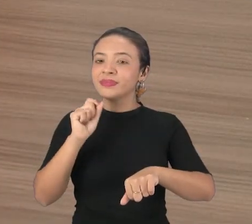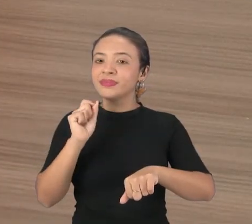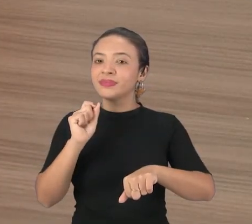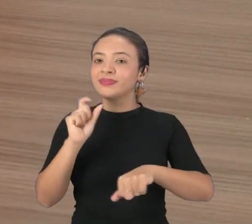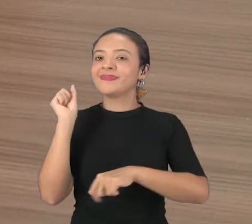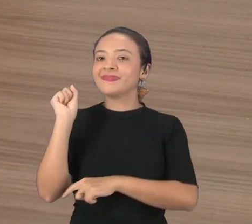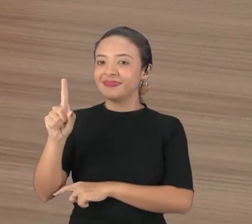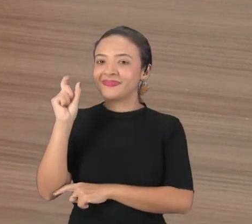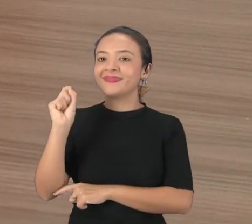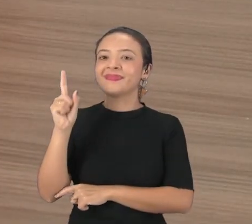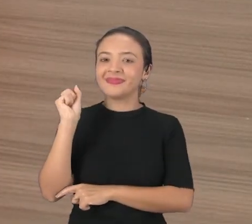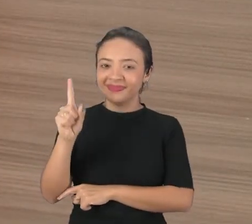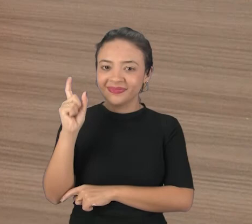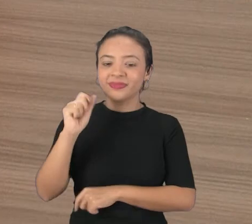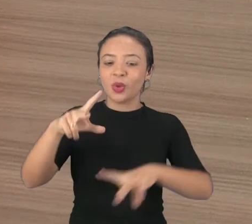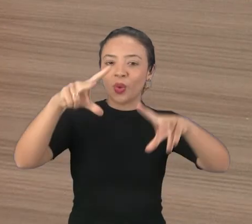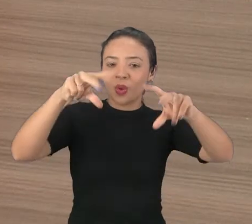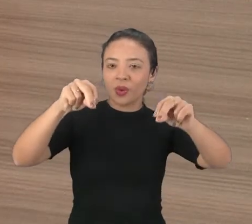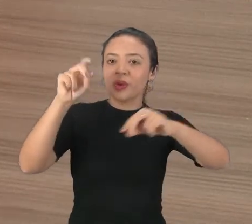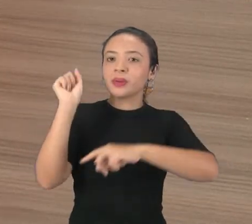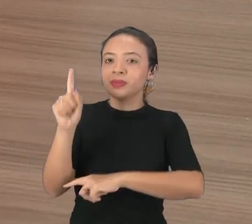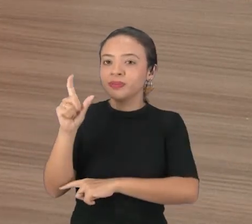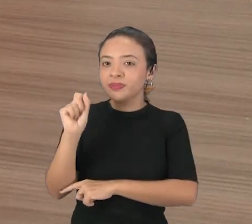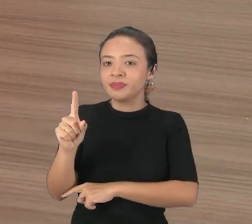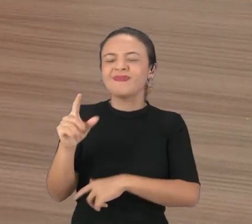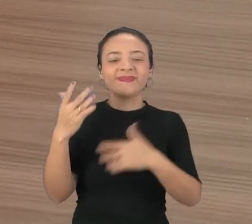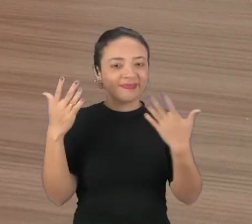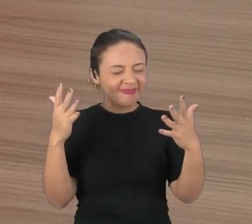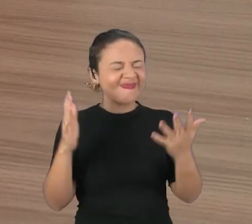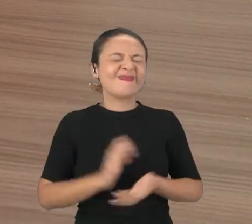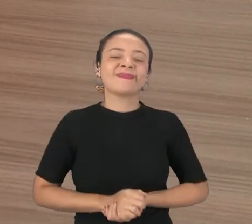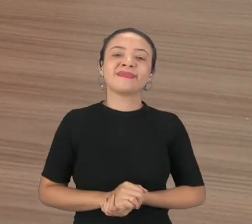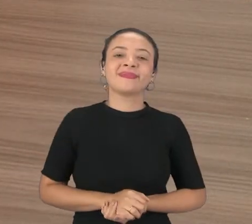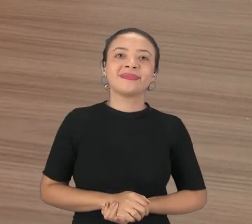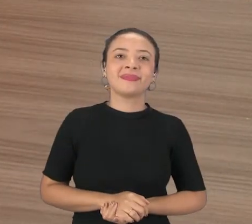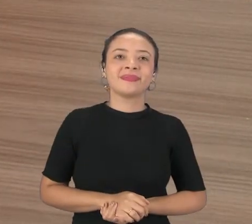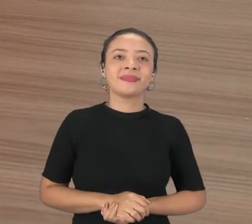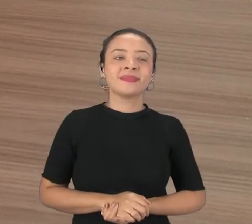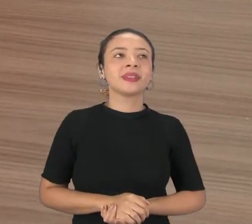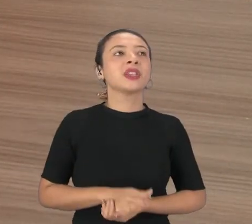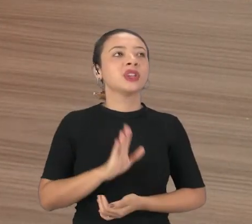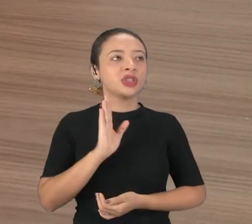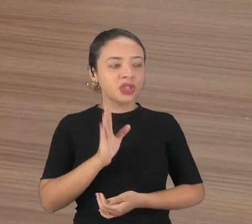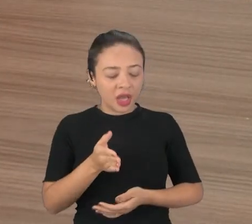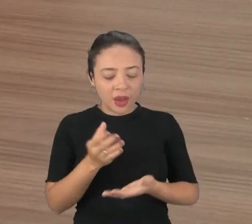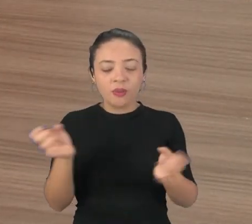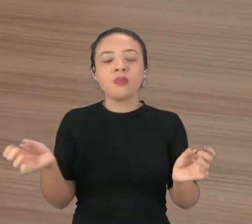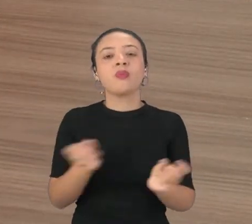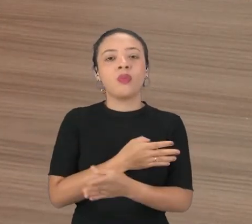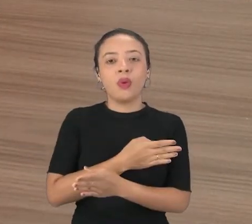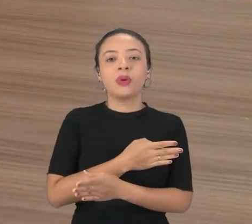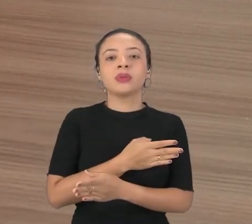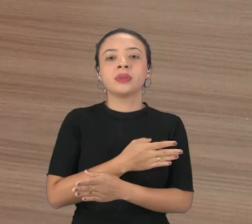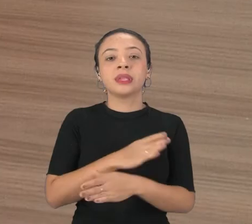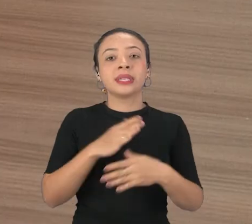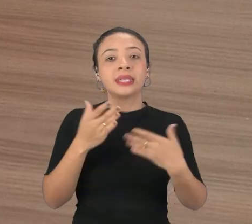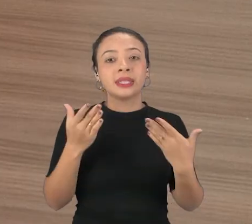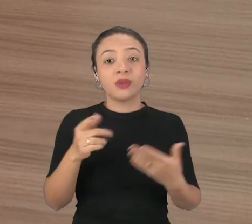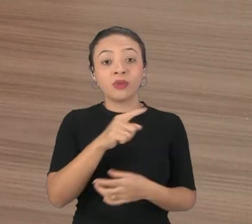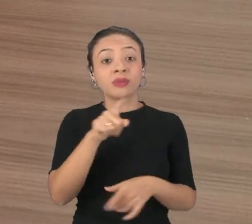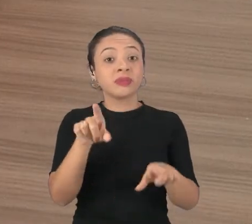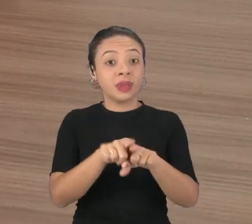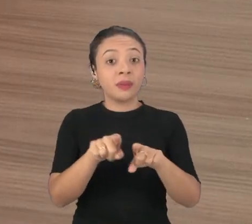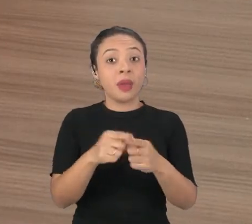vir o azul prender do azul muito bem completamos mais uma sequência Crianças